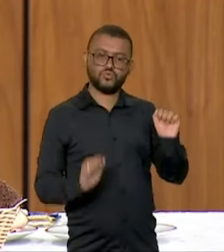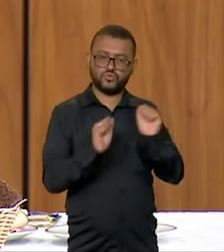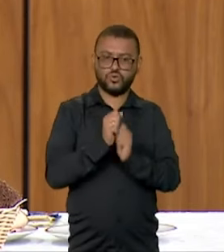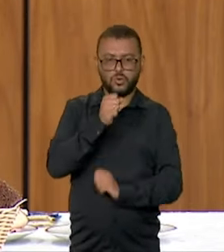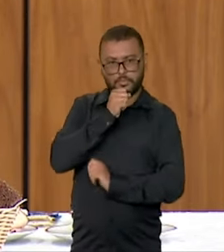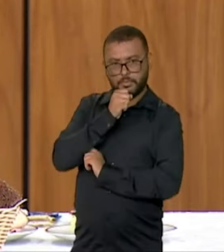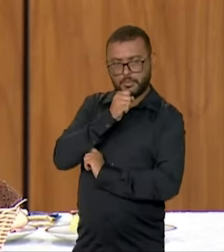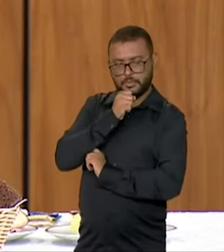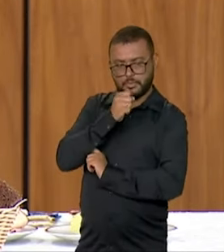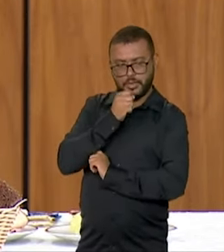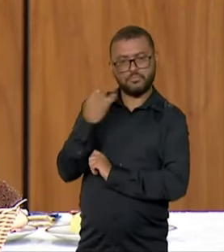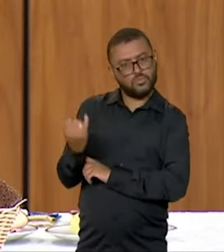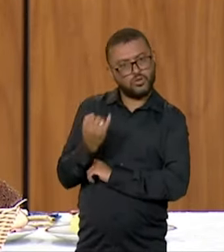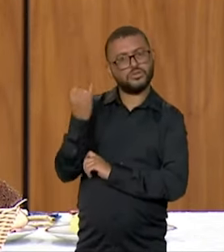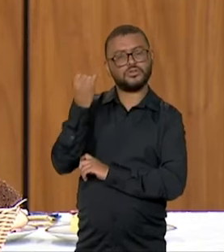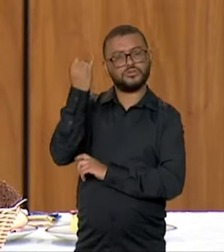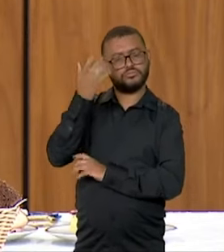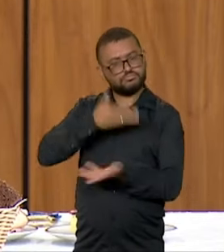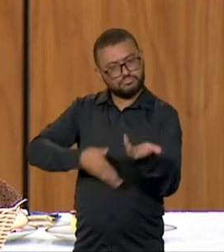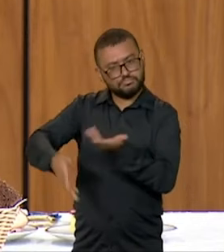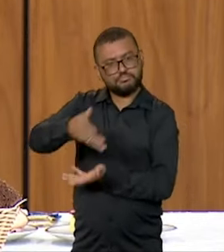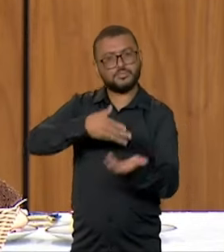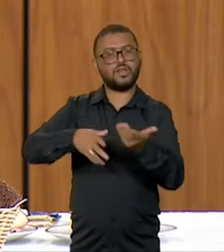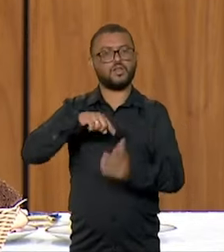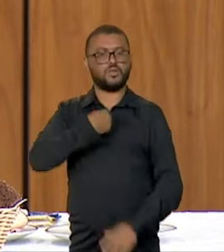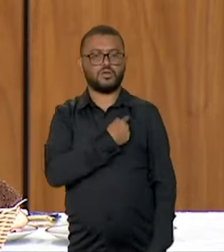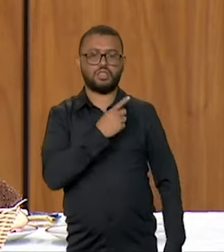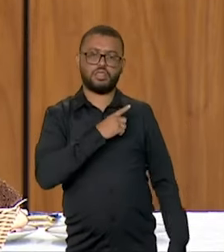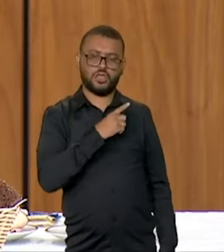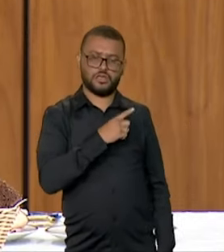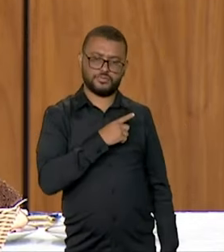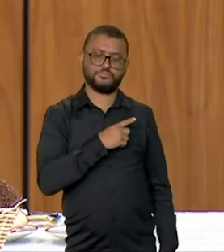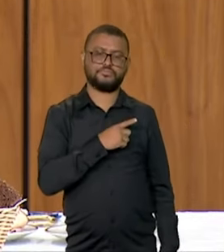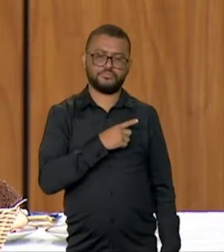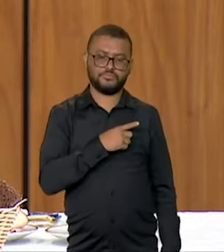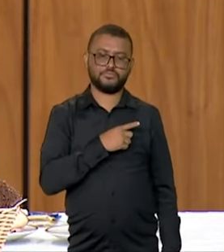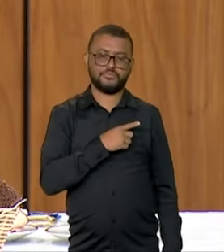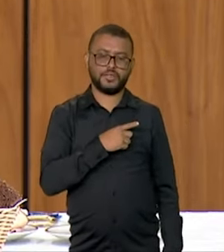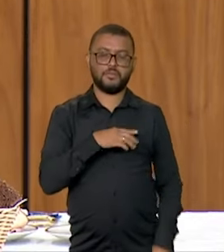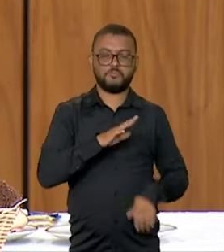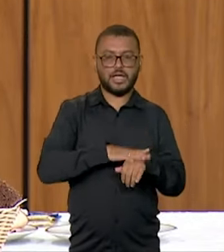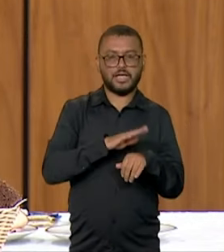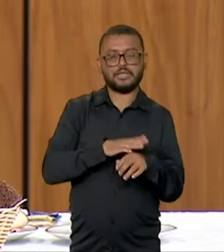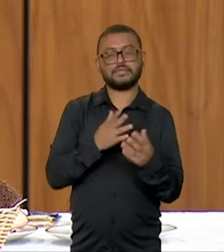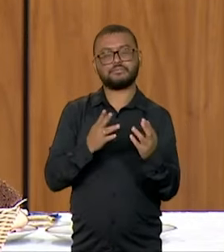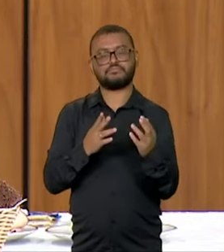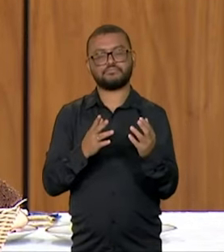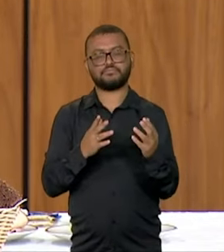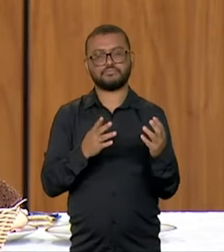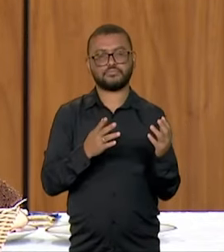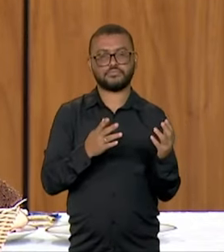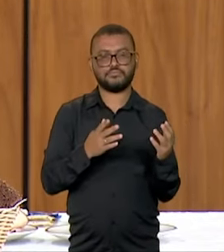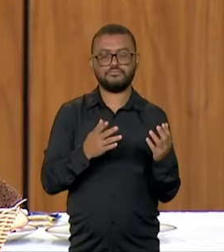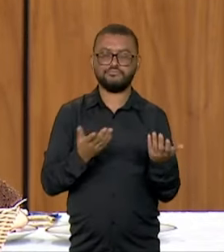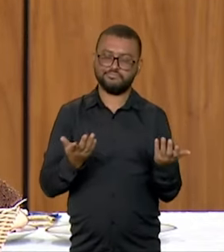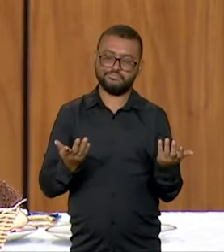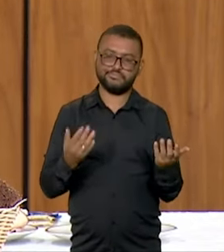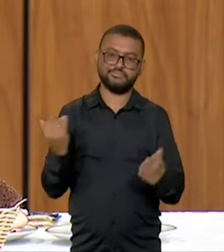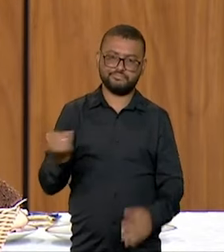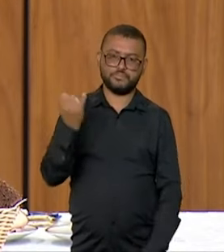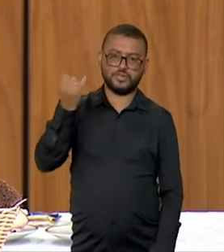imprensa, para que nós possamos também ter uma relação